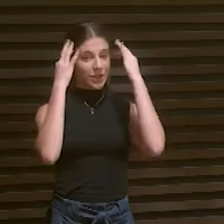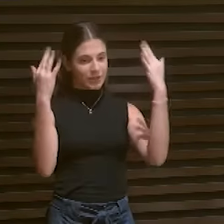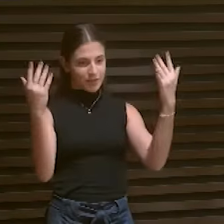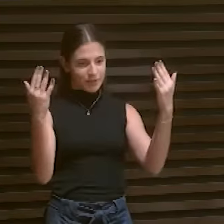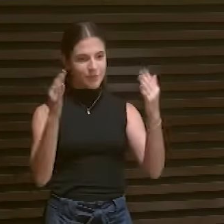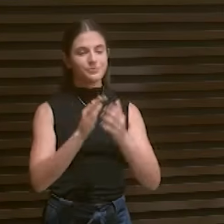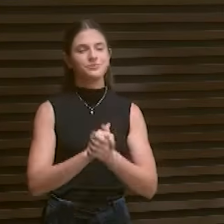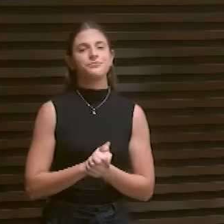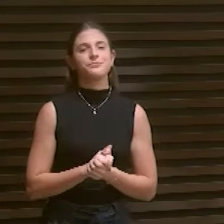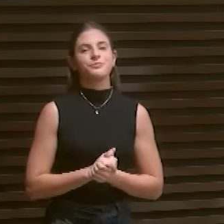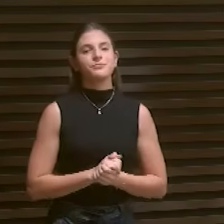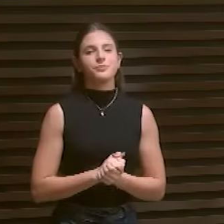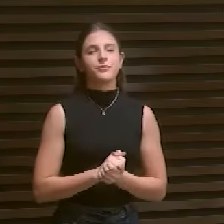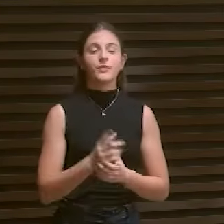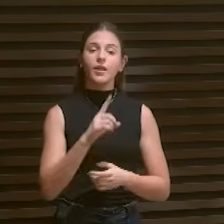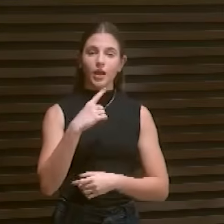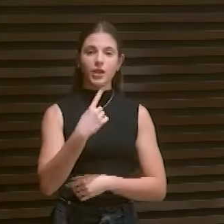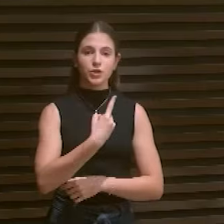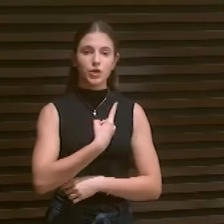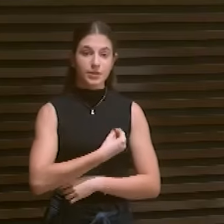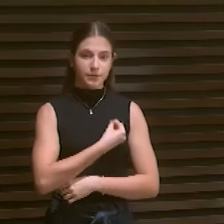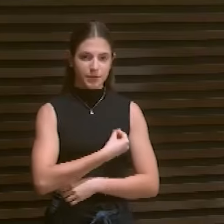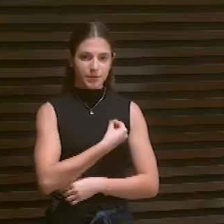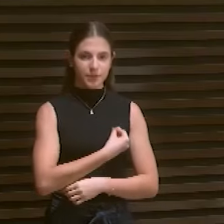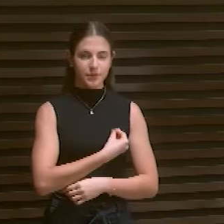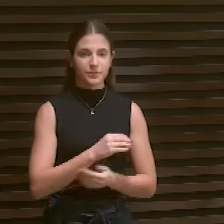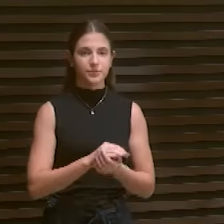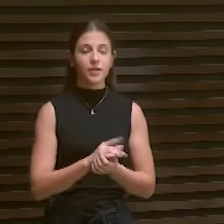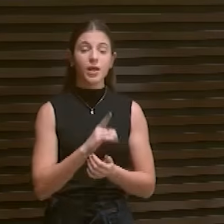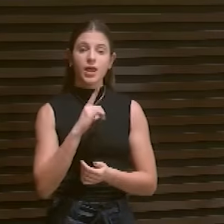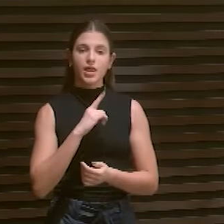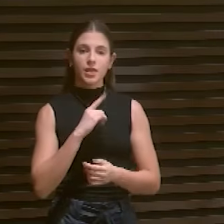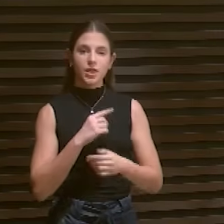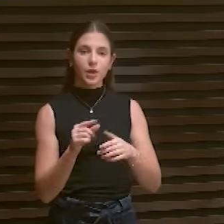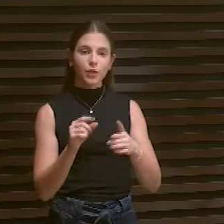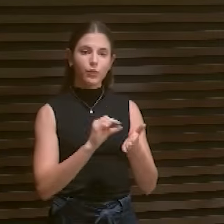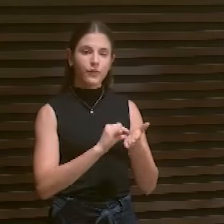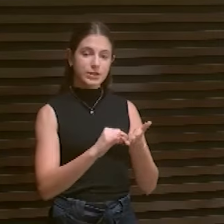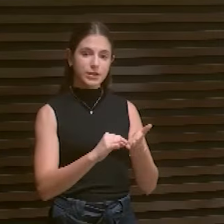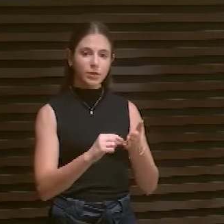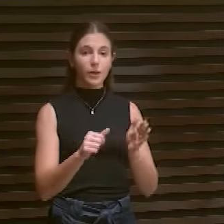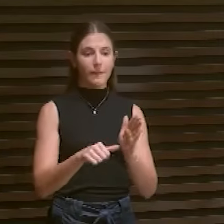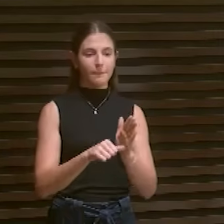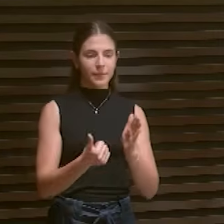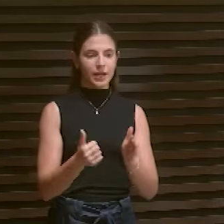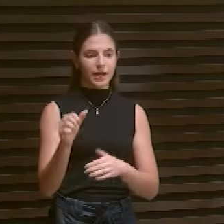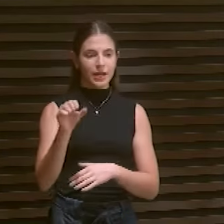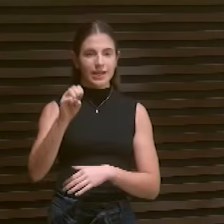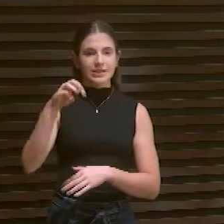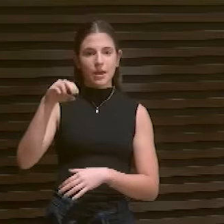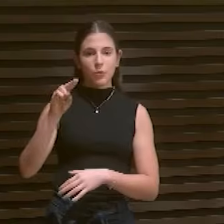assim, também, das nossas vidas. Tem um versículo que está lá em 1 Samuel, capítulo